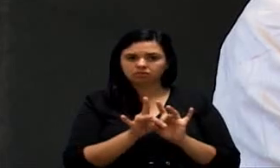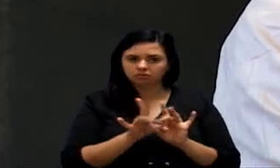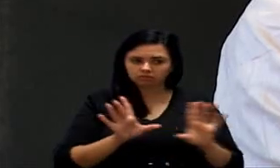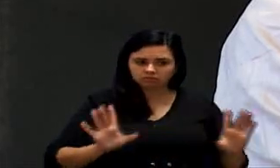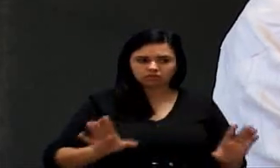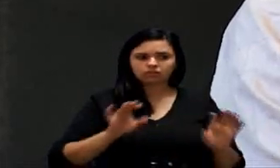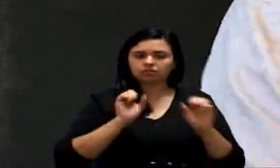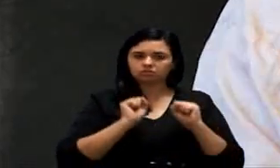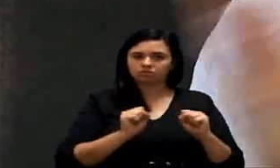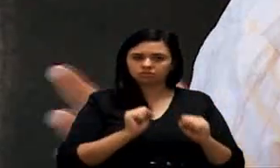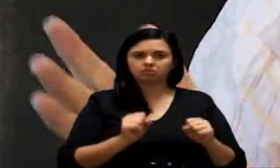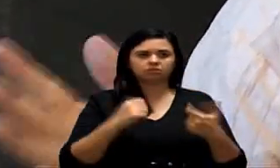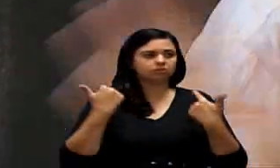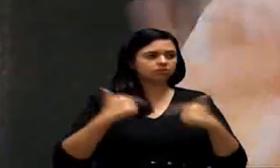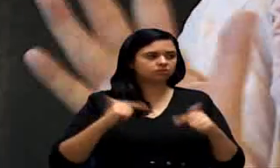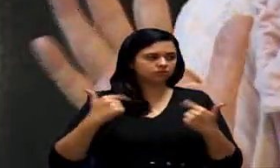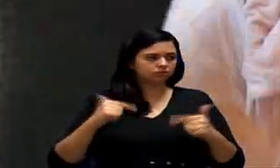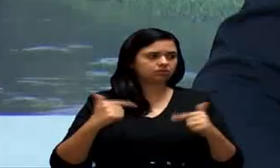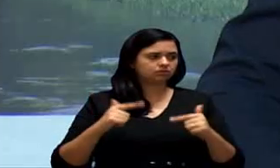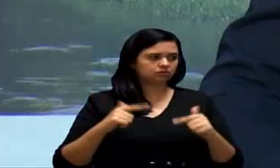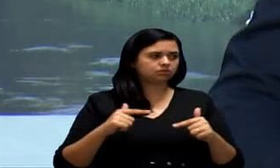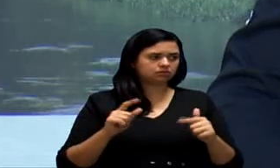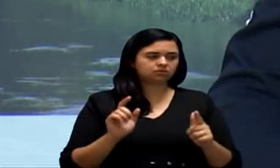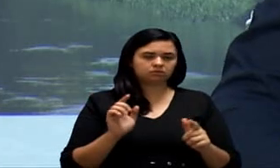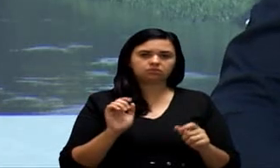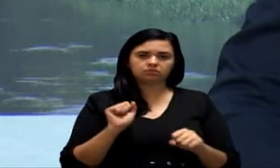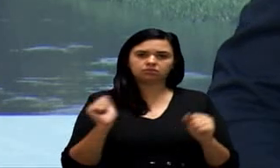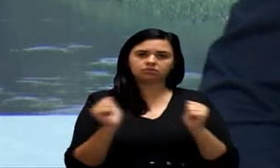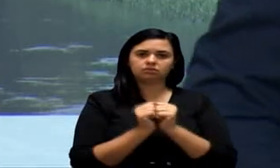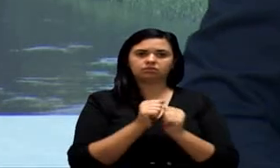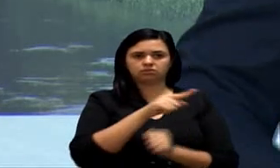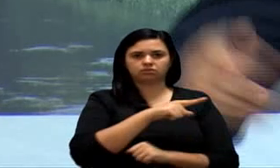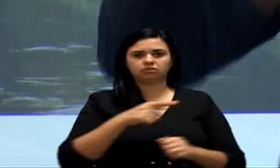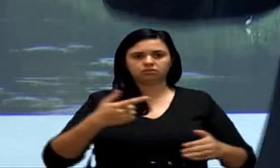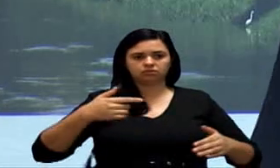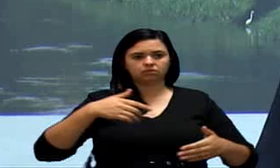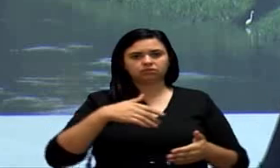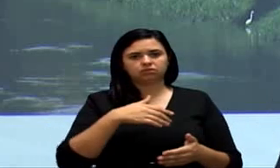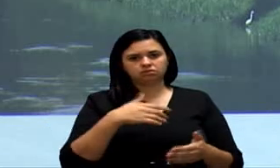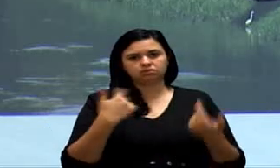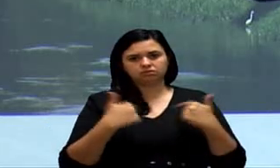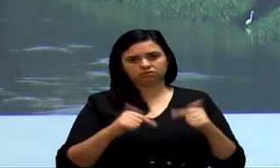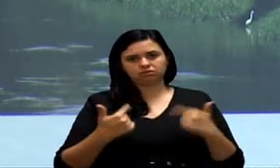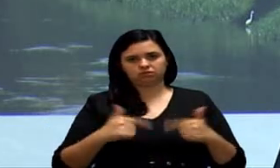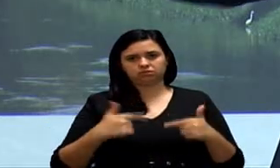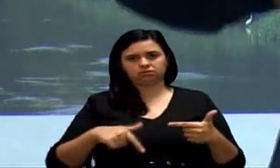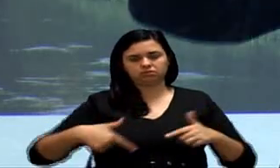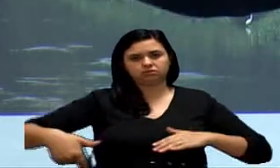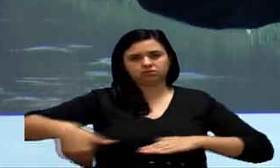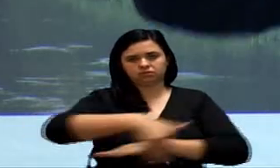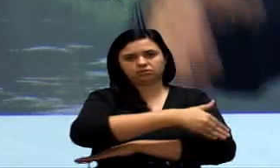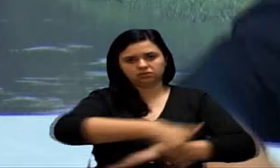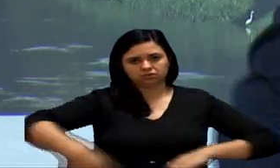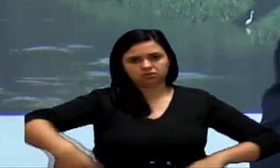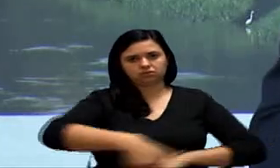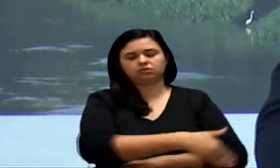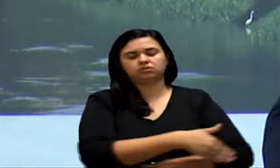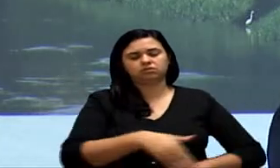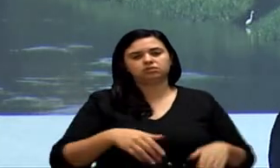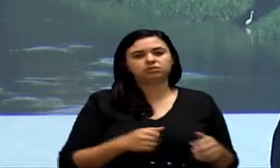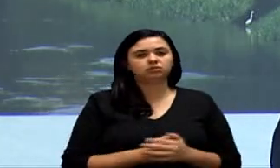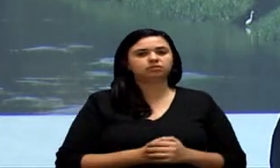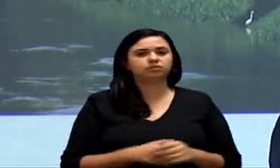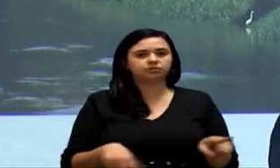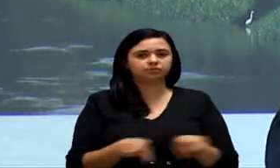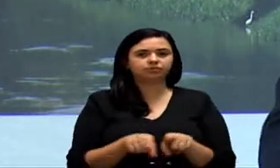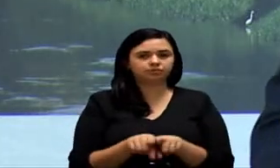guarda-reio, segurança, distância, trabalhe com segurança na estrada. Outro, para resumir aqui, que eu quero também falar de algumas outras coisas,